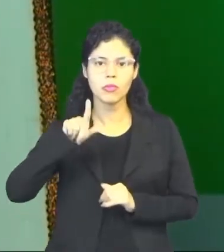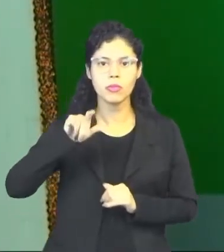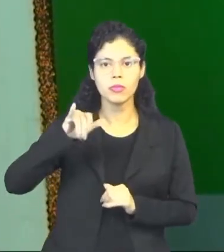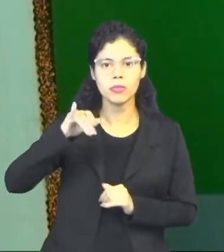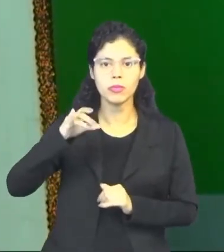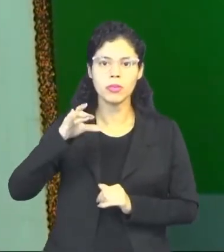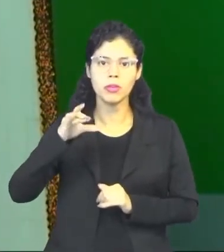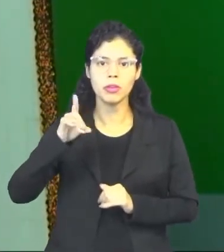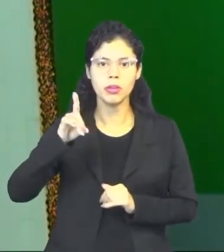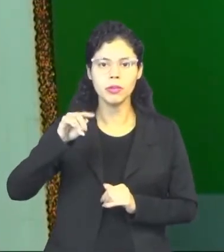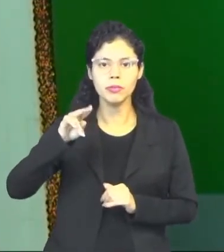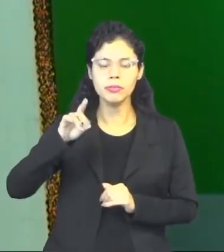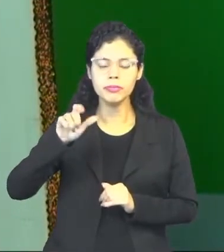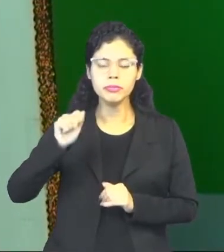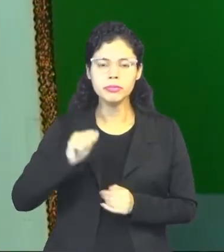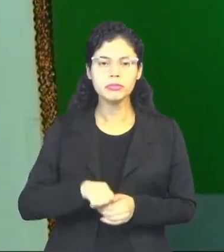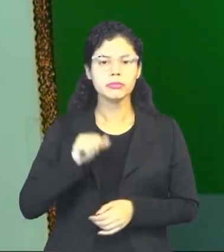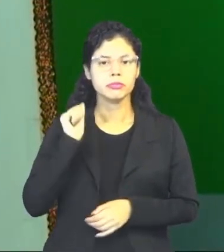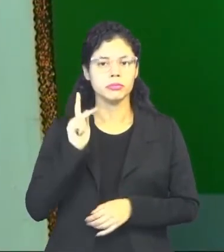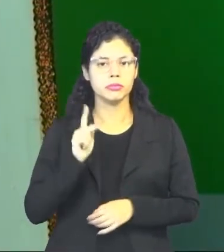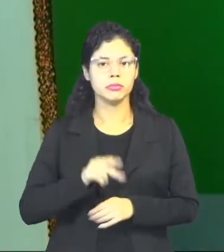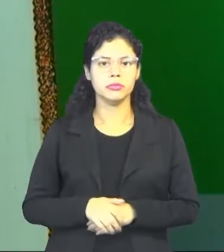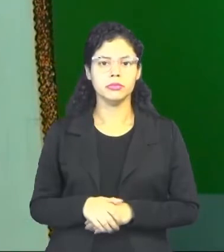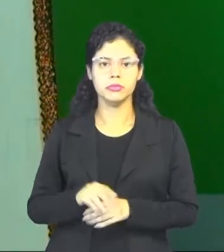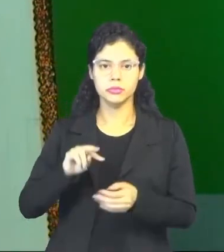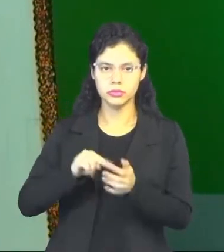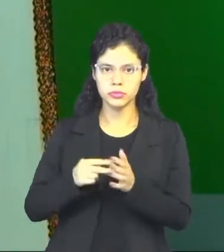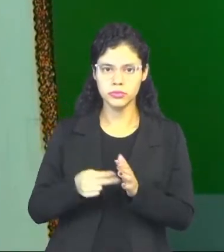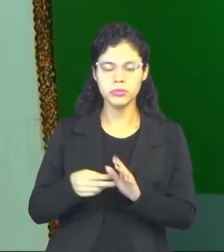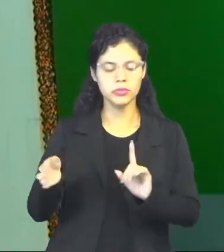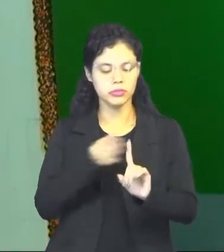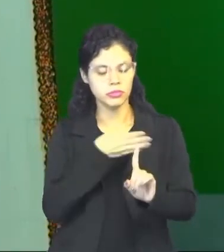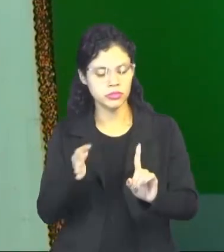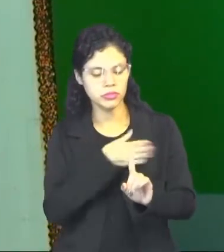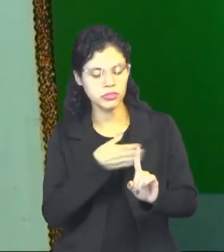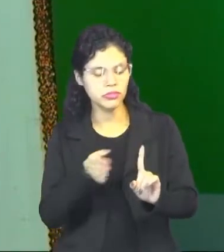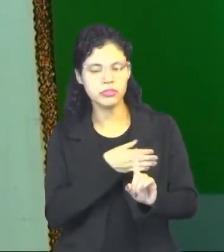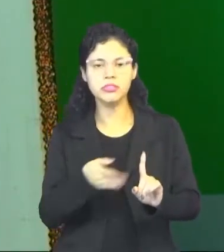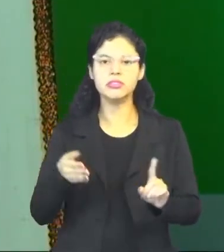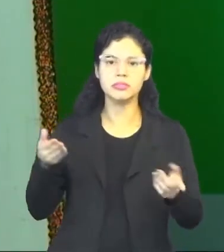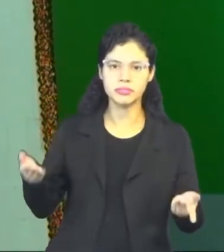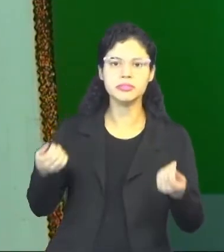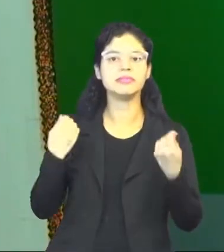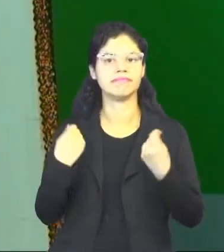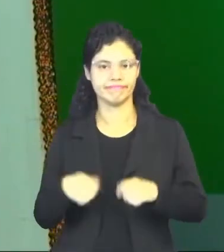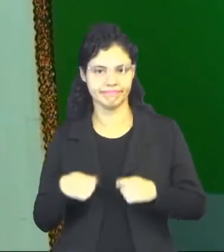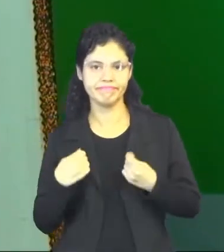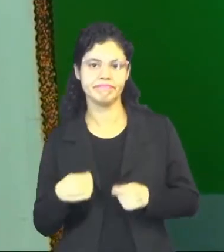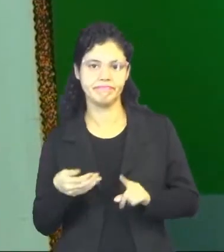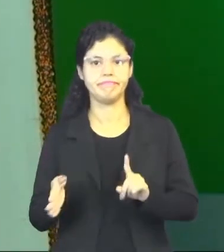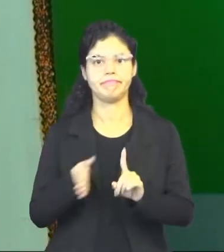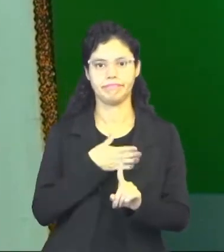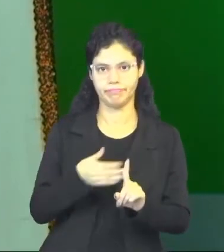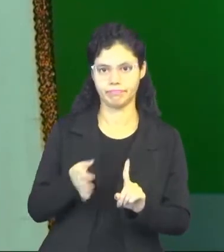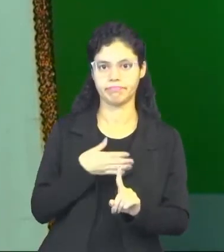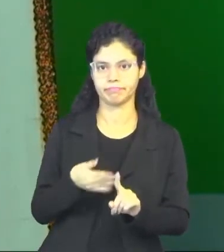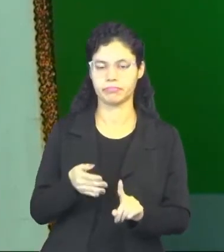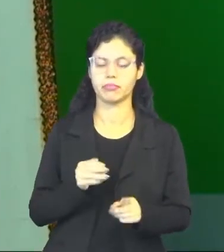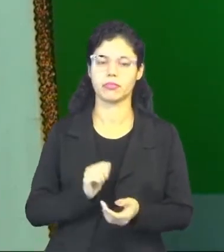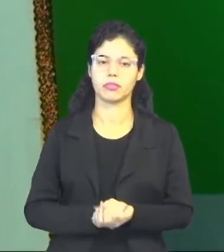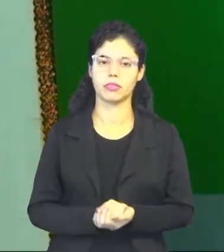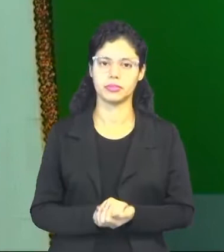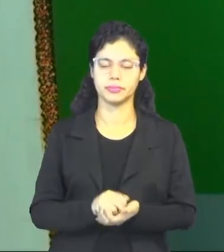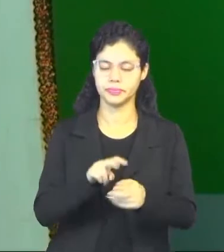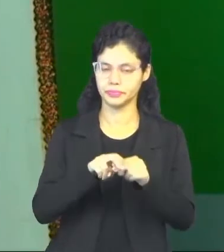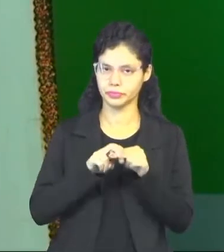mas a gente consegue perceber, ok? Tá dizendo que ele vai dar uma surra nele, né? Merecia uma surra. A intenção dele